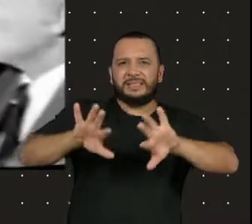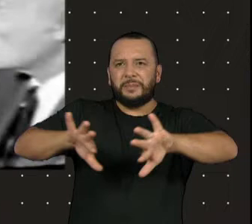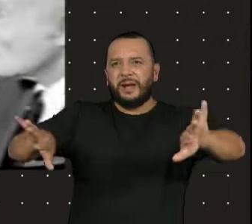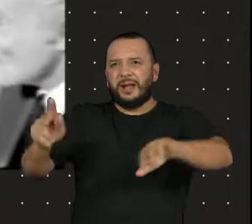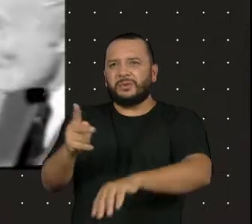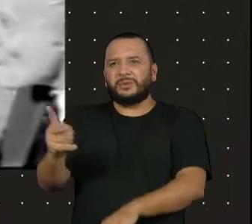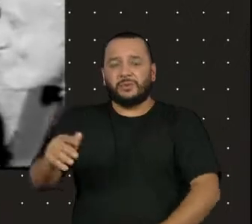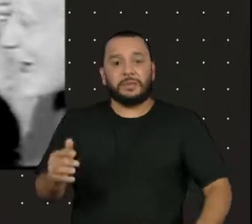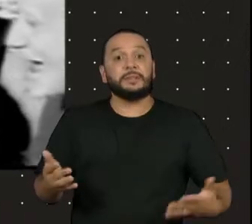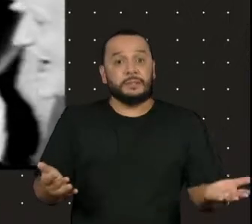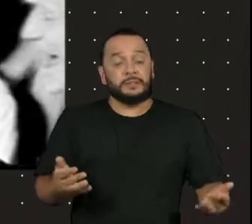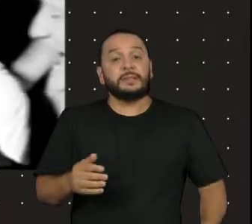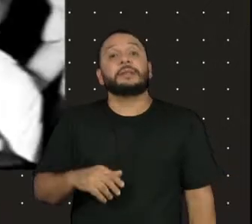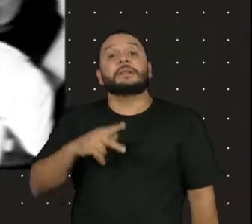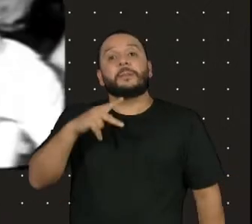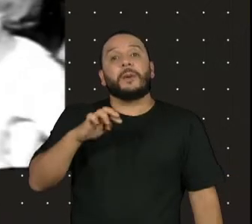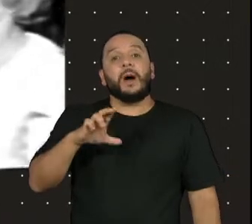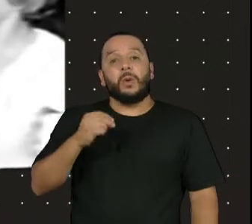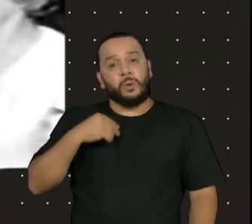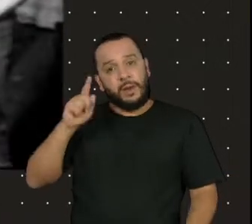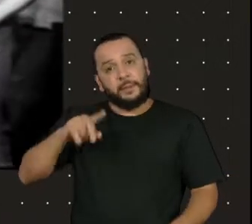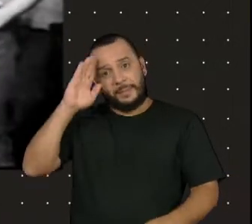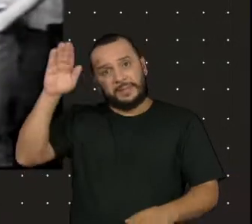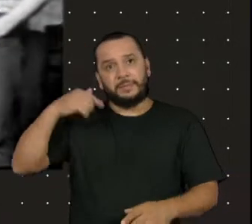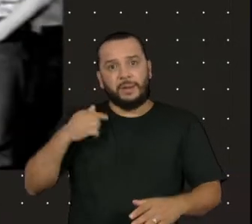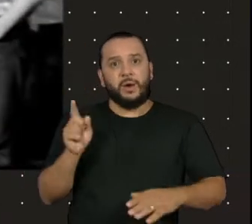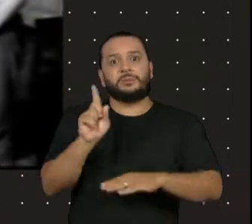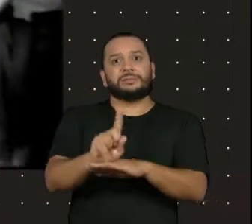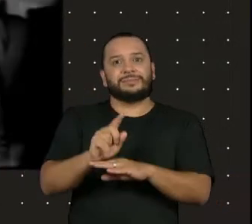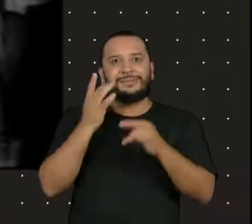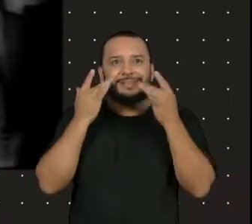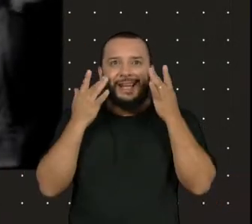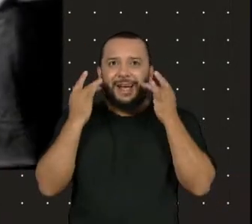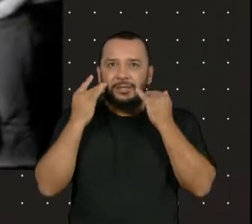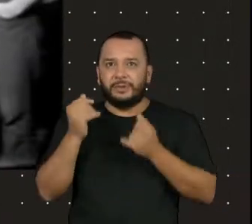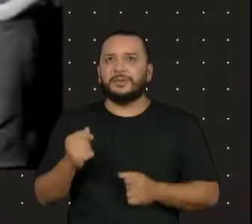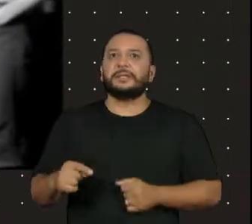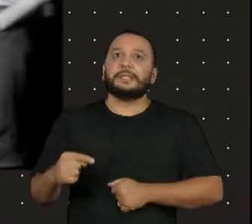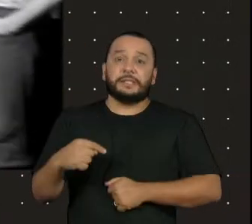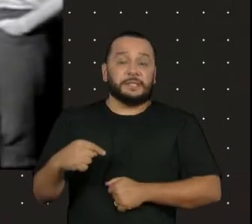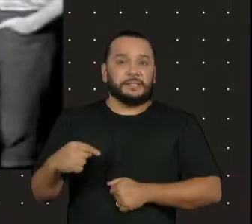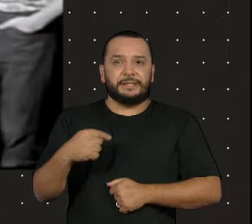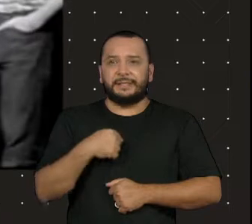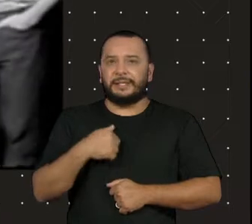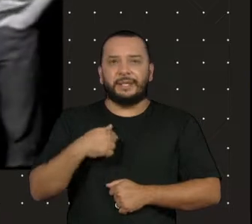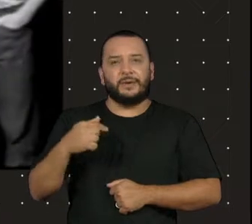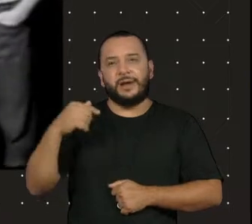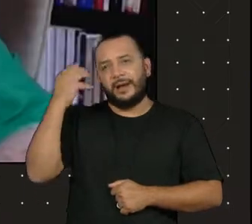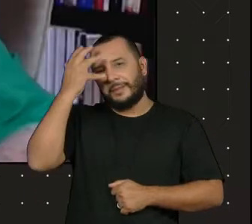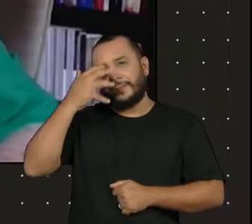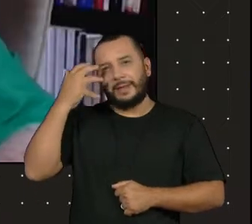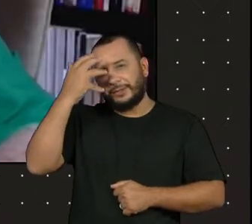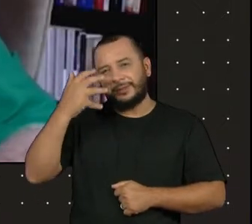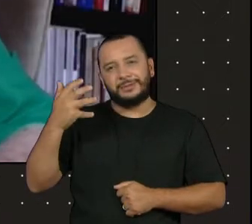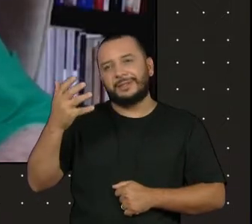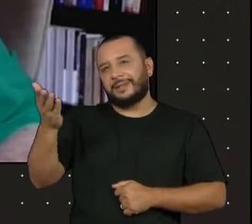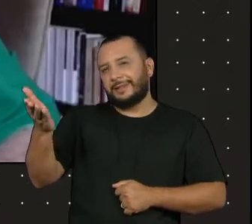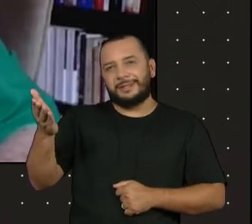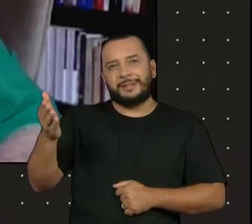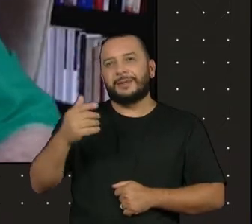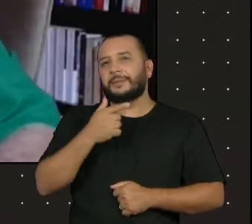o Paulo era o protagonista. E eu, naquela época, era assim, apaixonadíssima pelo diretor.